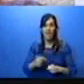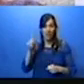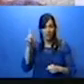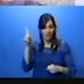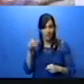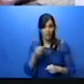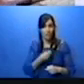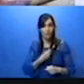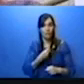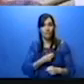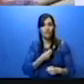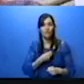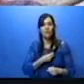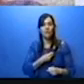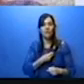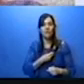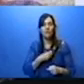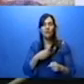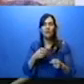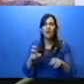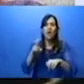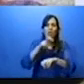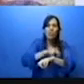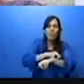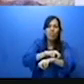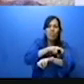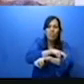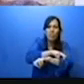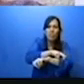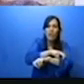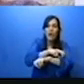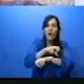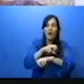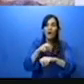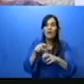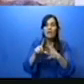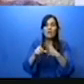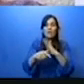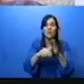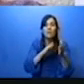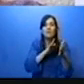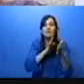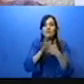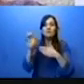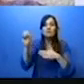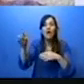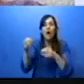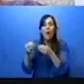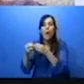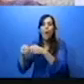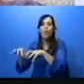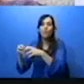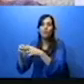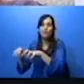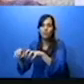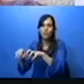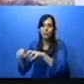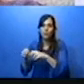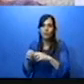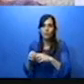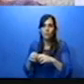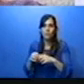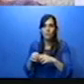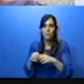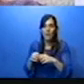Ele se reproduz sobre a capivara e esses outros mamíferos também. Depois ele sai para poder colocar os ovos. Geralmente ele sobe sobre